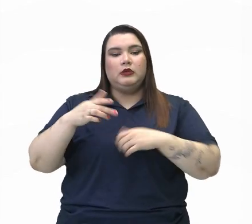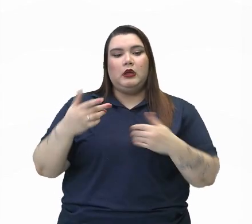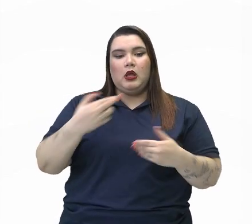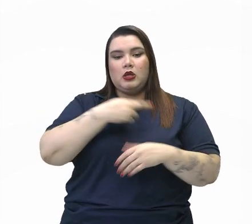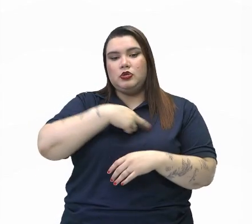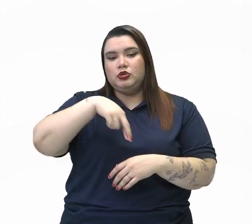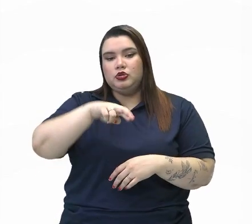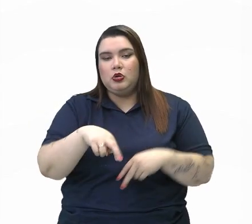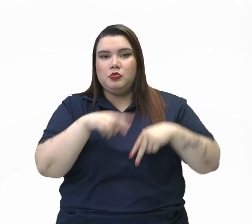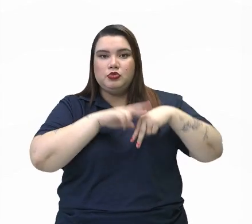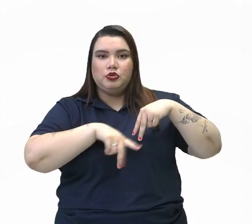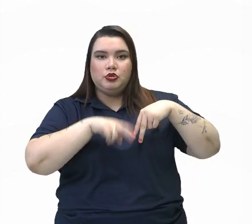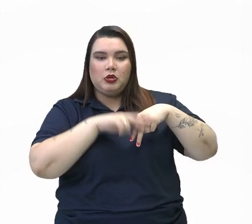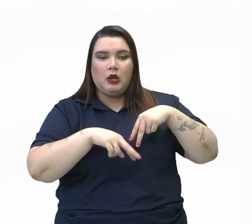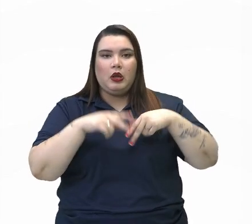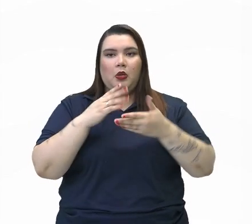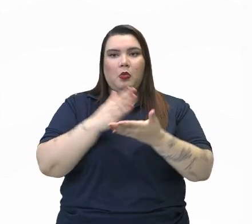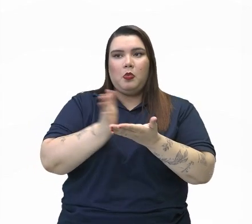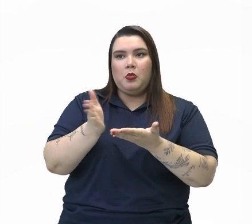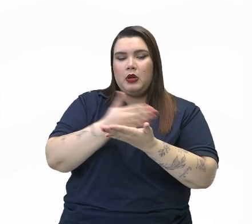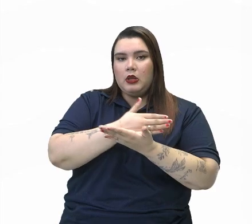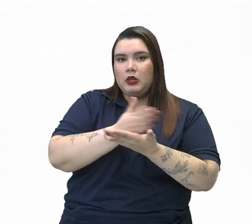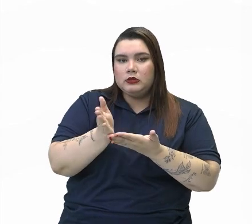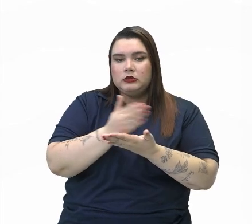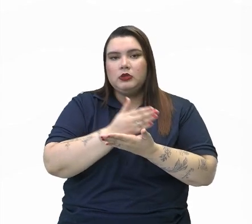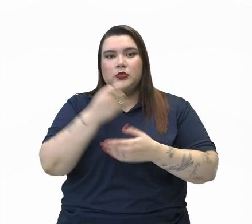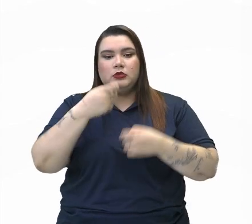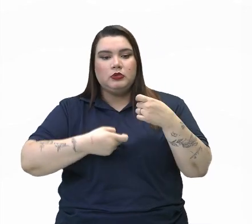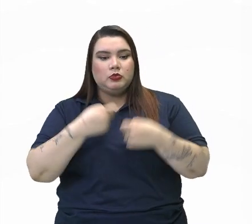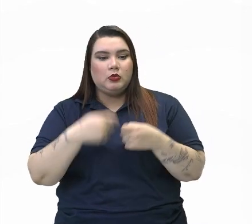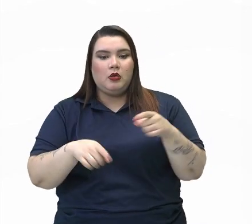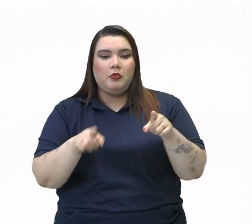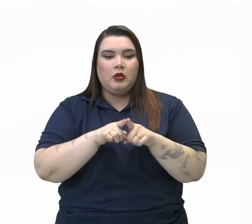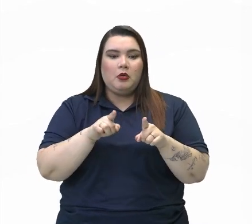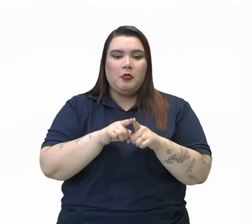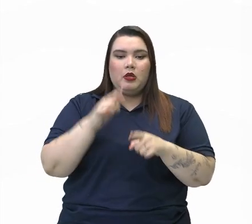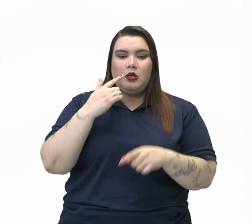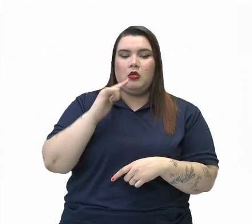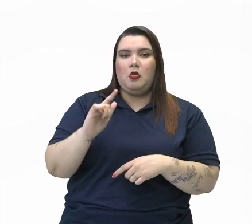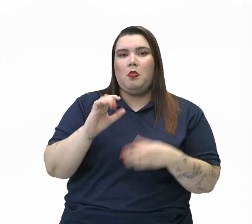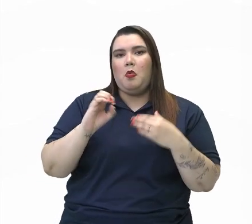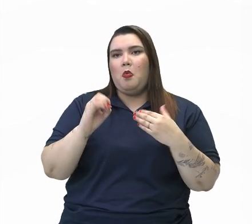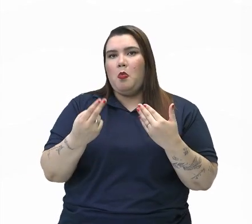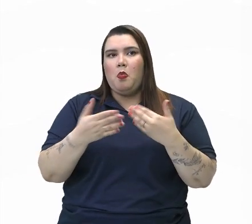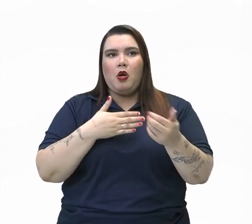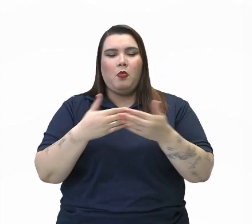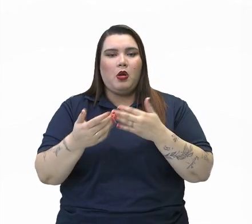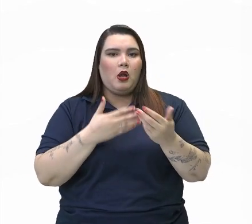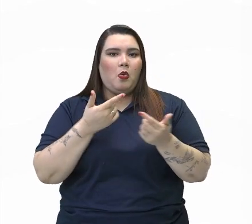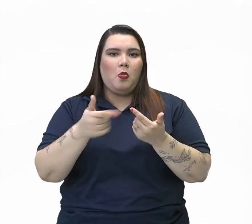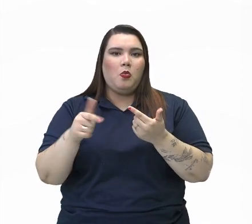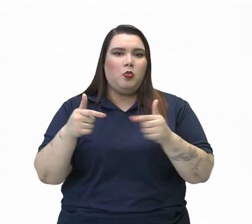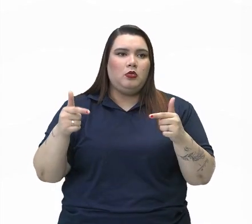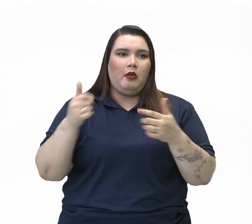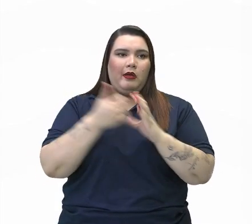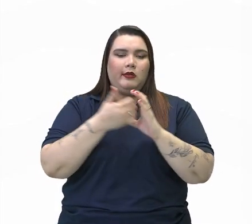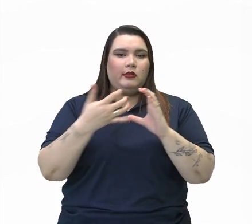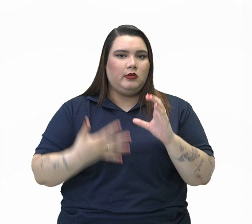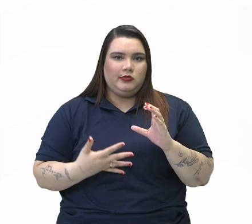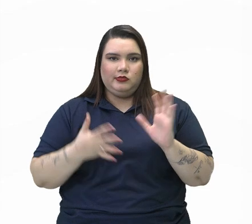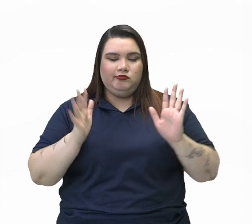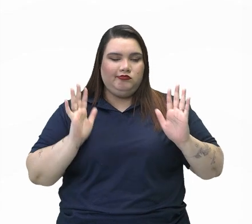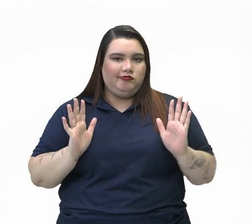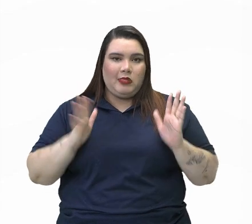sexual, idioma ou qualquer outra condição. Então, esses direitos universais aqui atribuídos aos indivíduos,